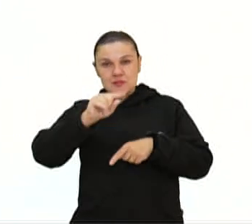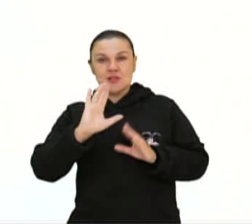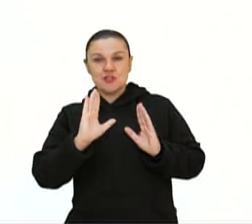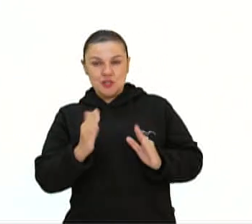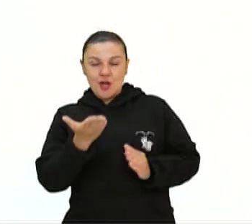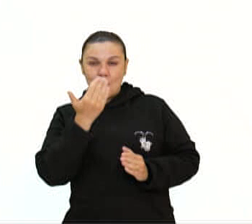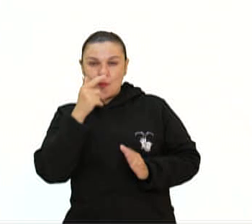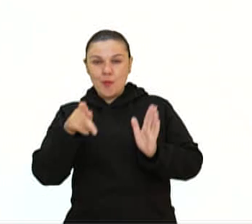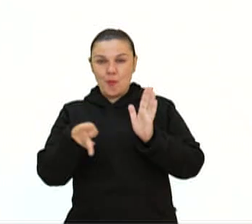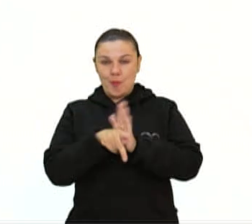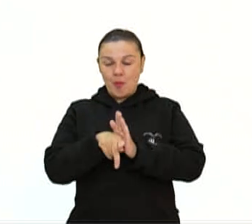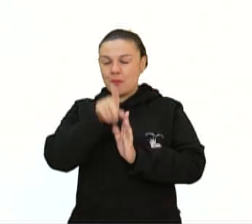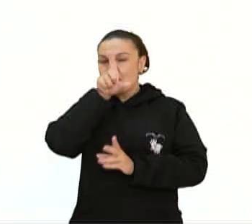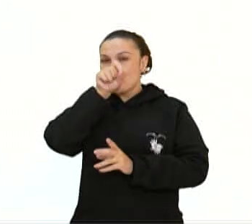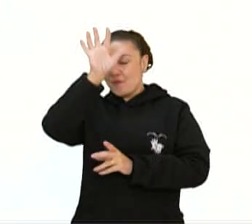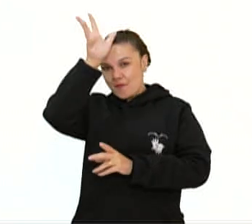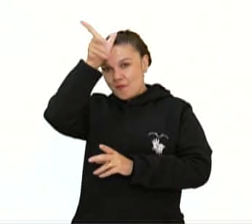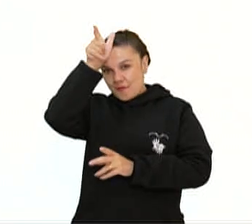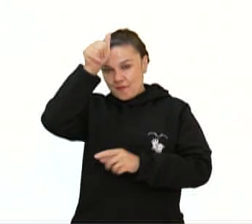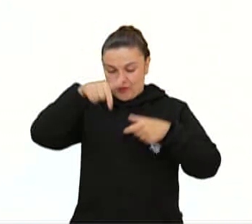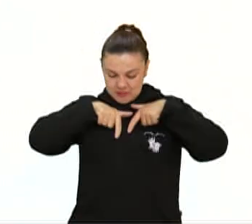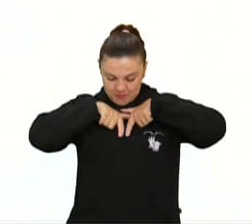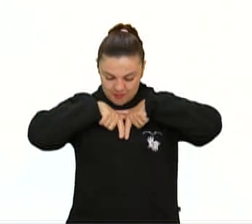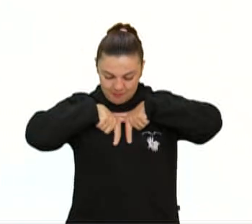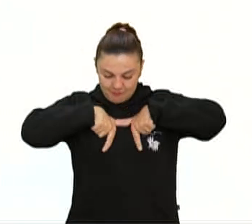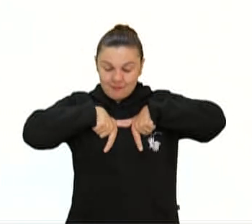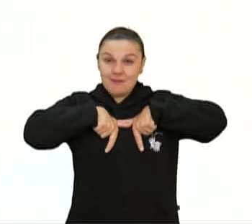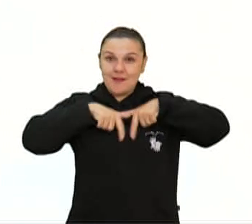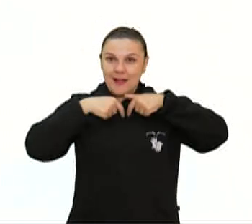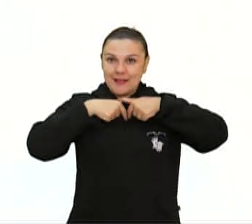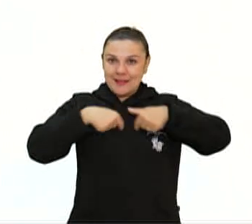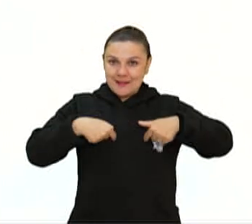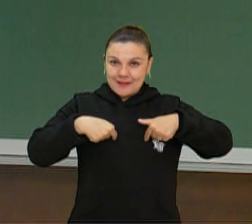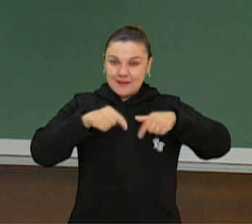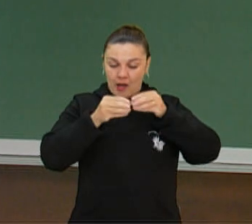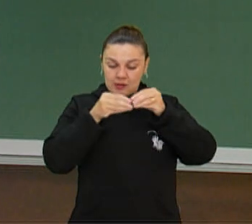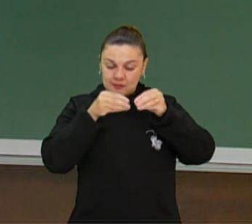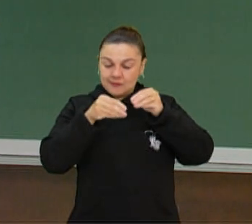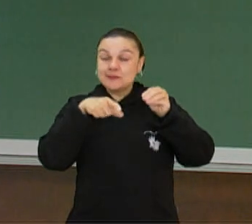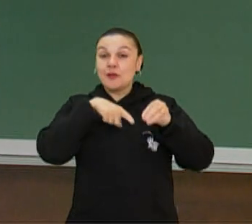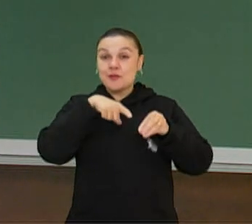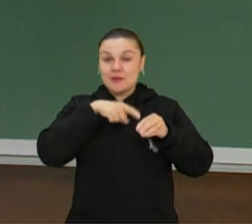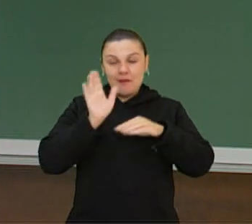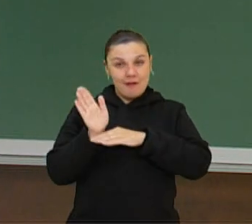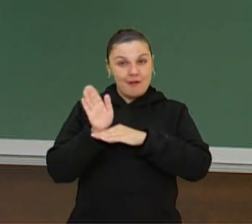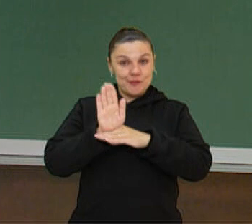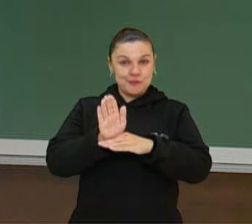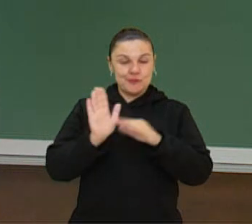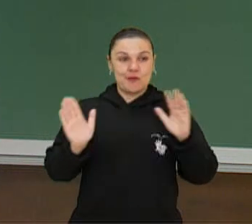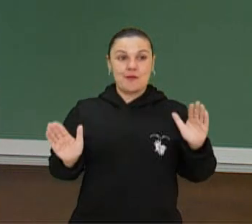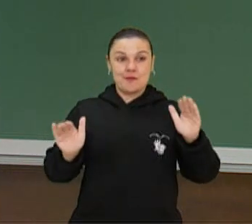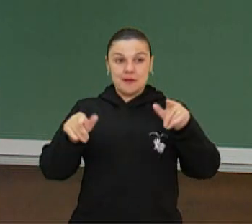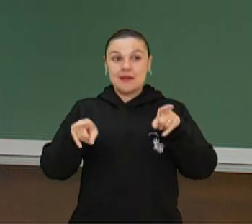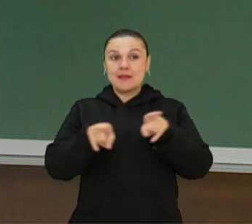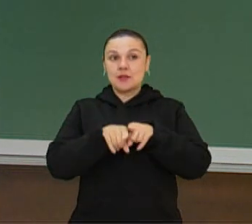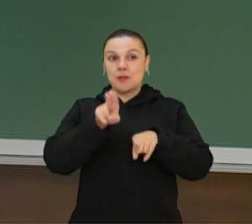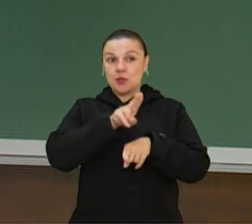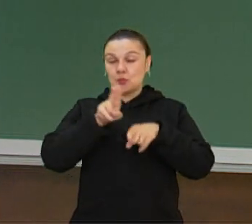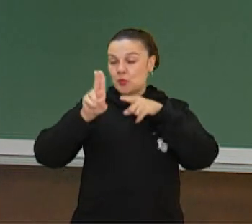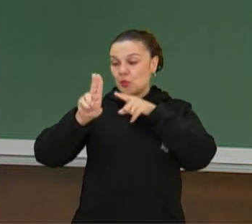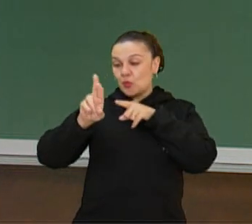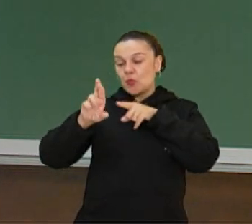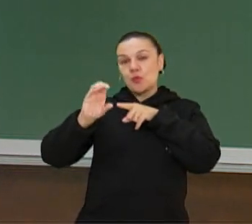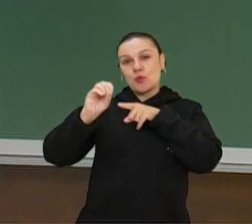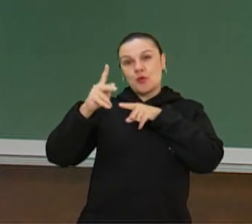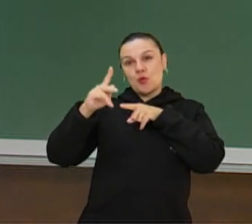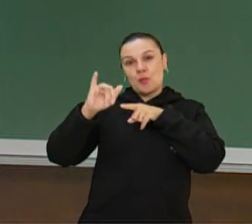com osso já sabe, a quilha é aquele ossinho que fica bem no meio, um pouquinho cartilaginoso, tá? E a presença da glândula uropigiana.